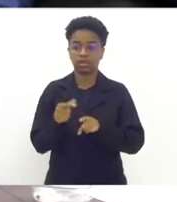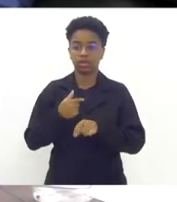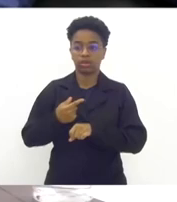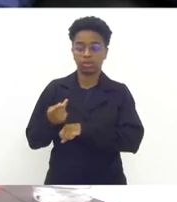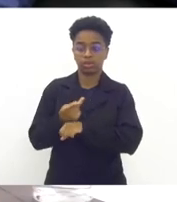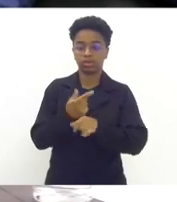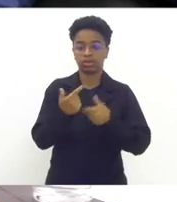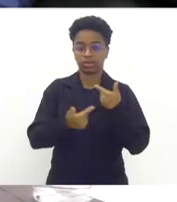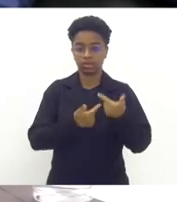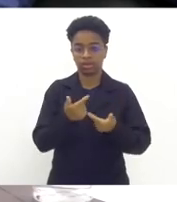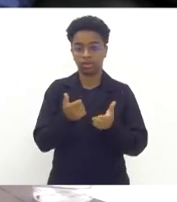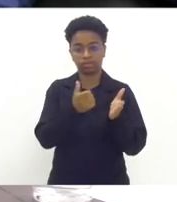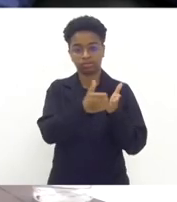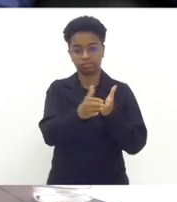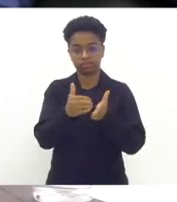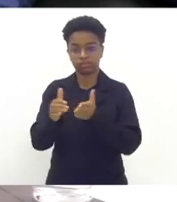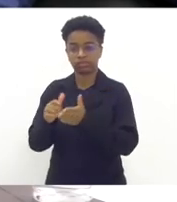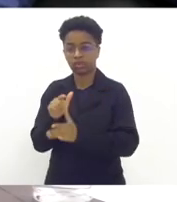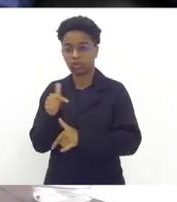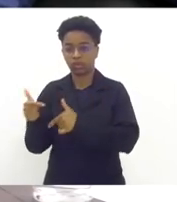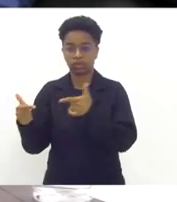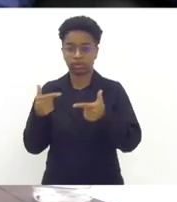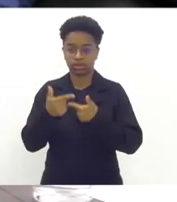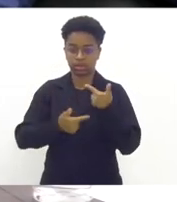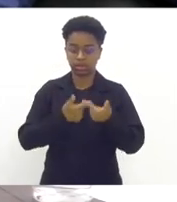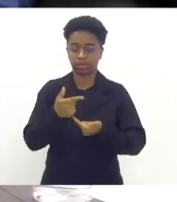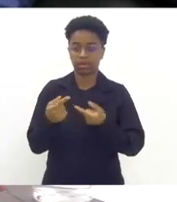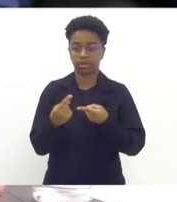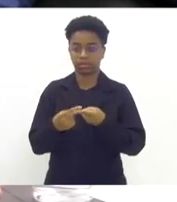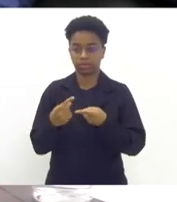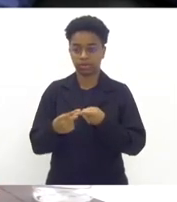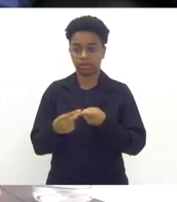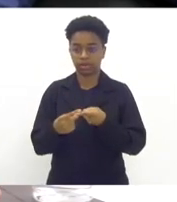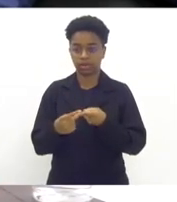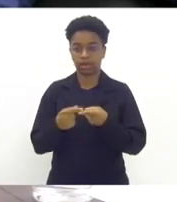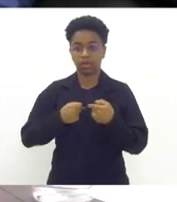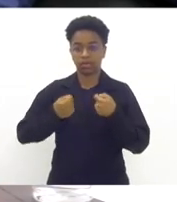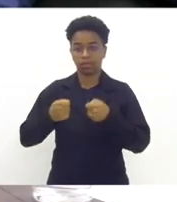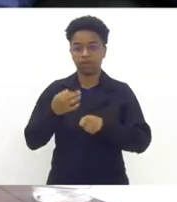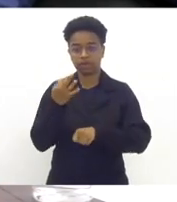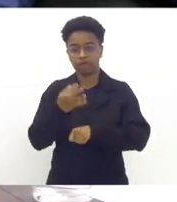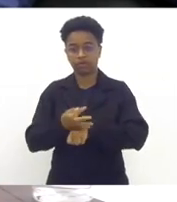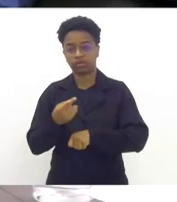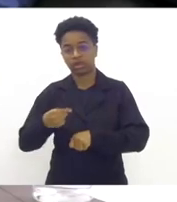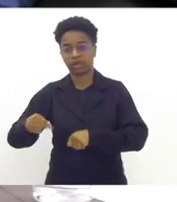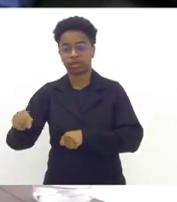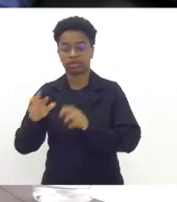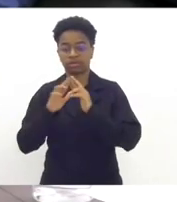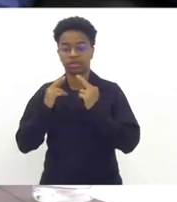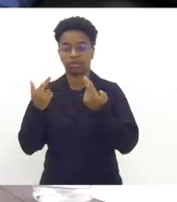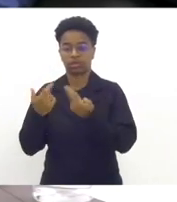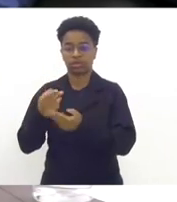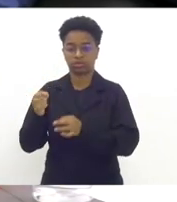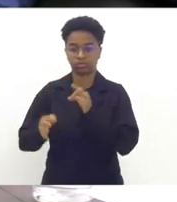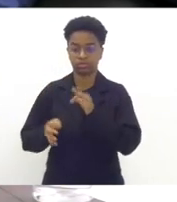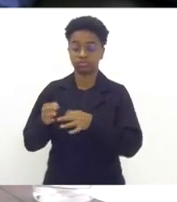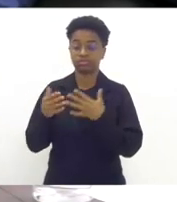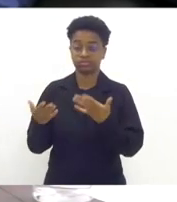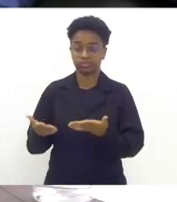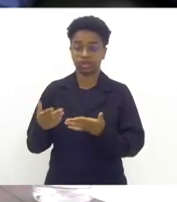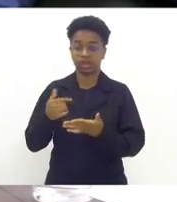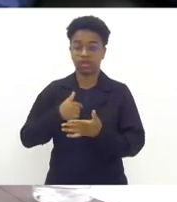procurei emprego, fui mandado embora de outros empregos porque eu tinha que faltar para ir em audiência, então eu levava a ressalva. Então, o último emprego,